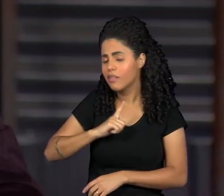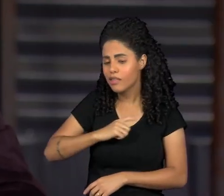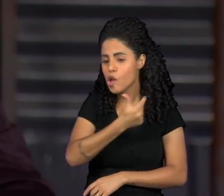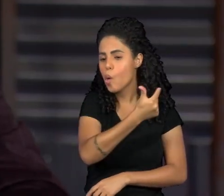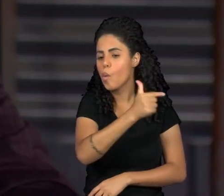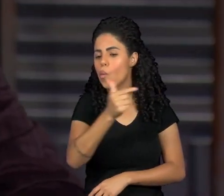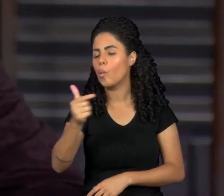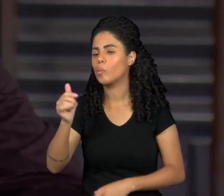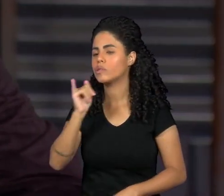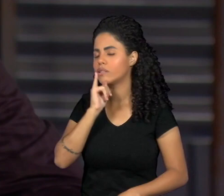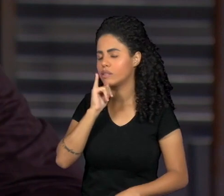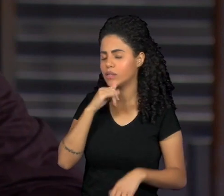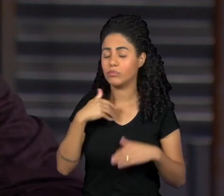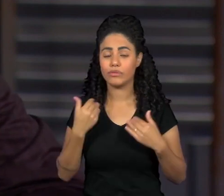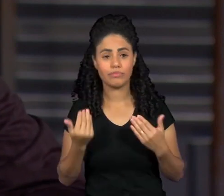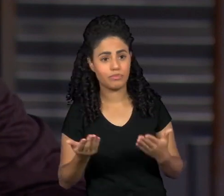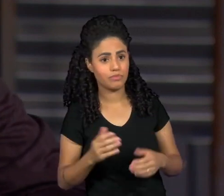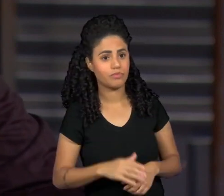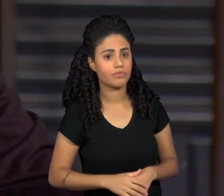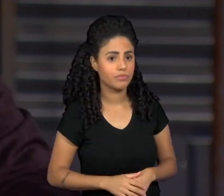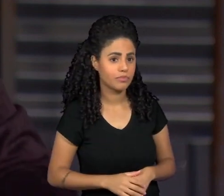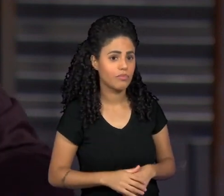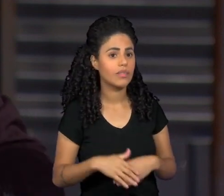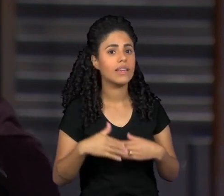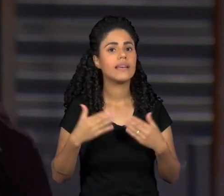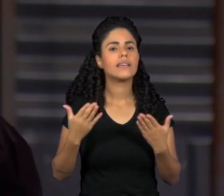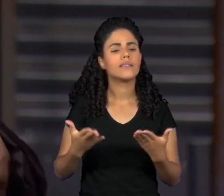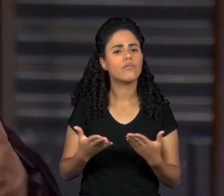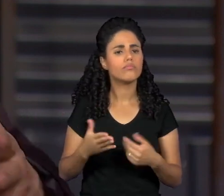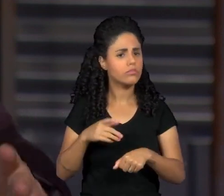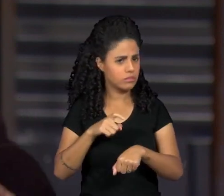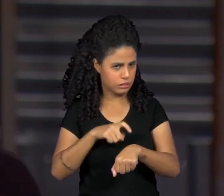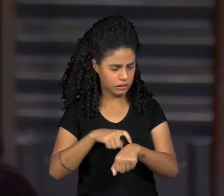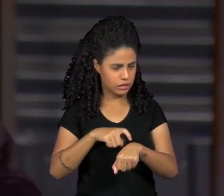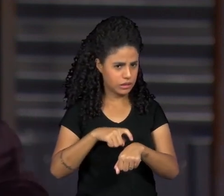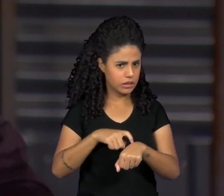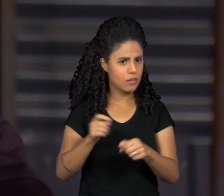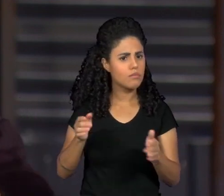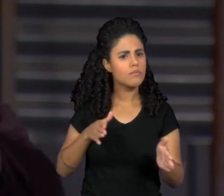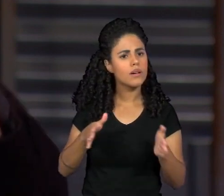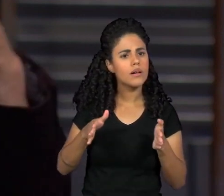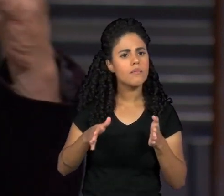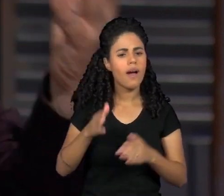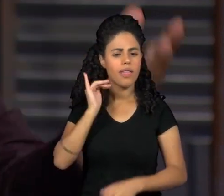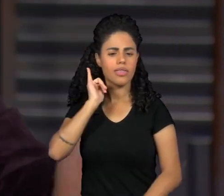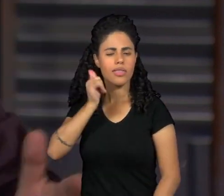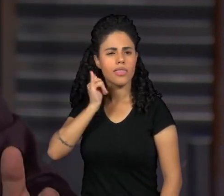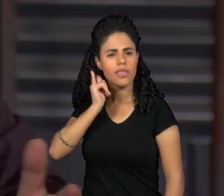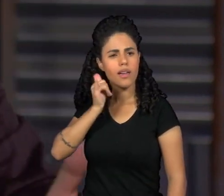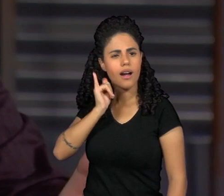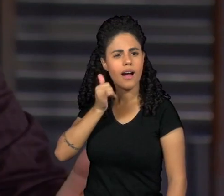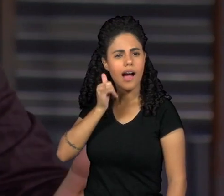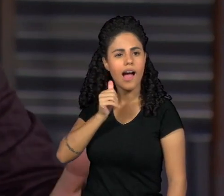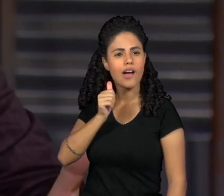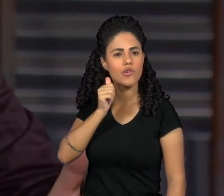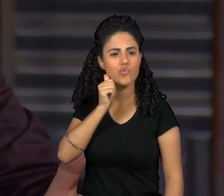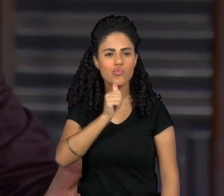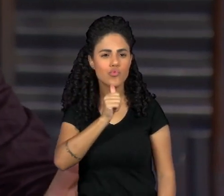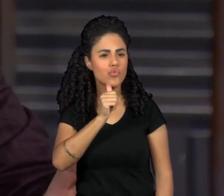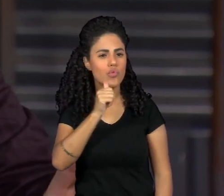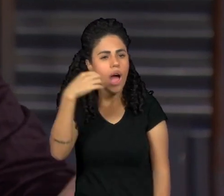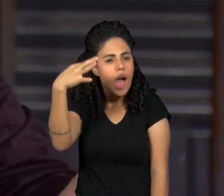disso. Então, voltando para o Torturado, tem uma hora que tem uma narradora que é um